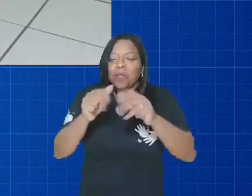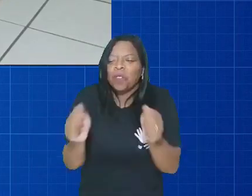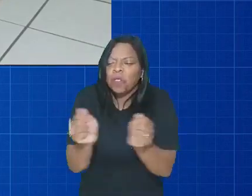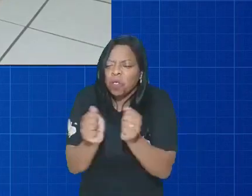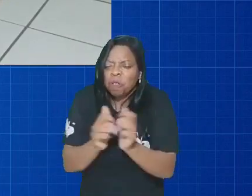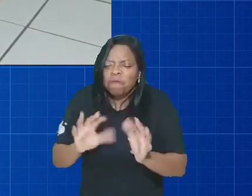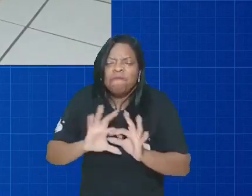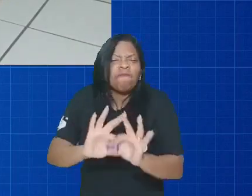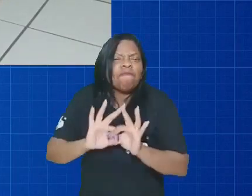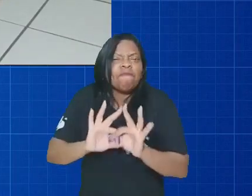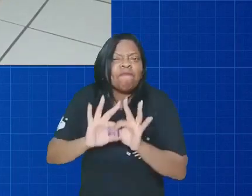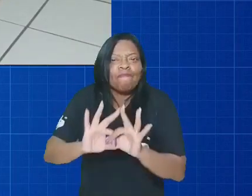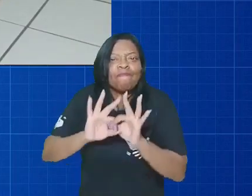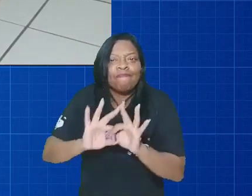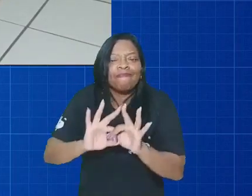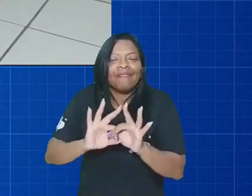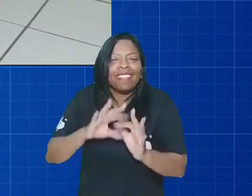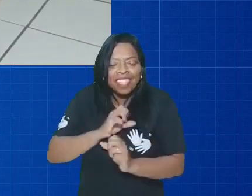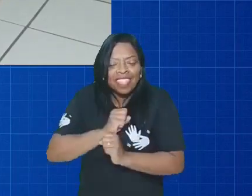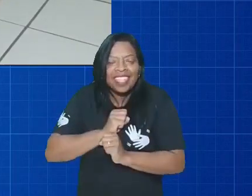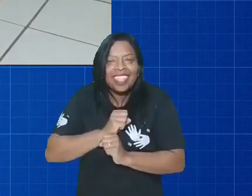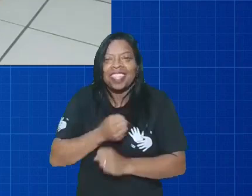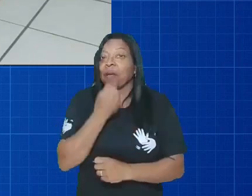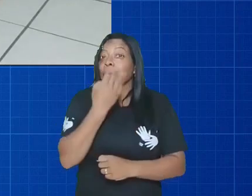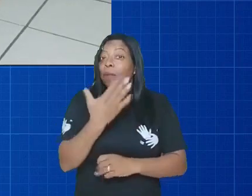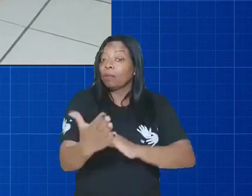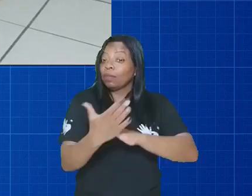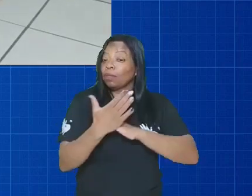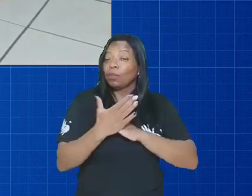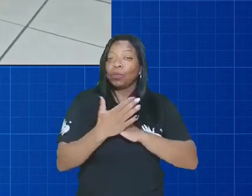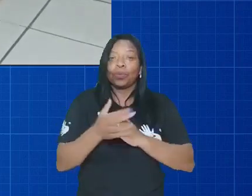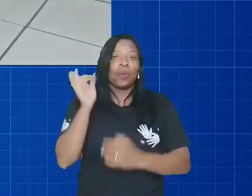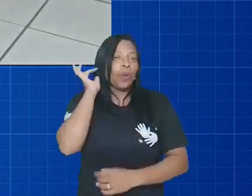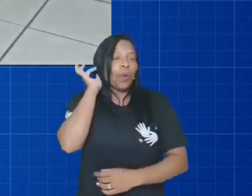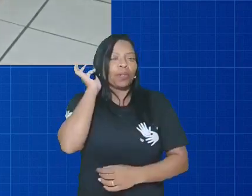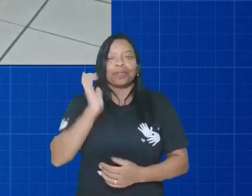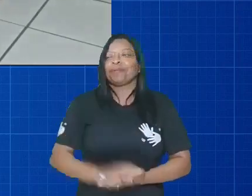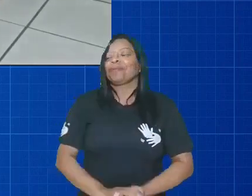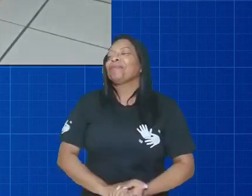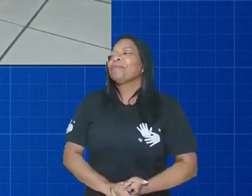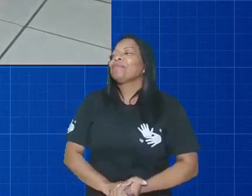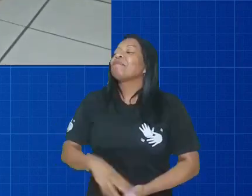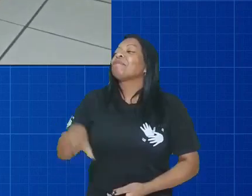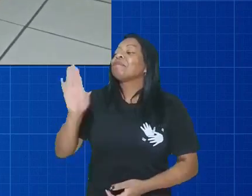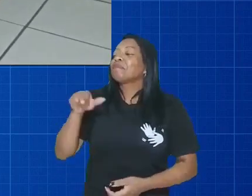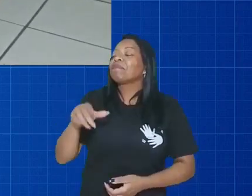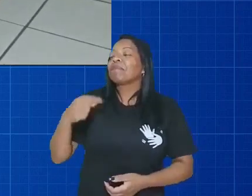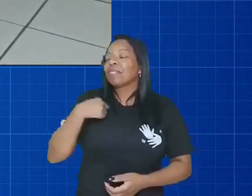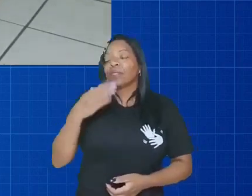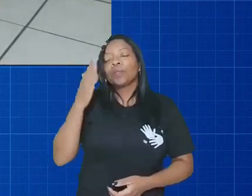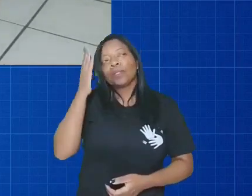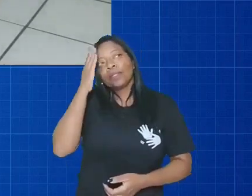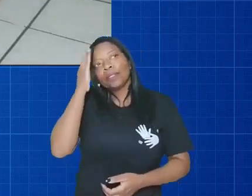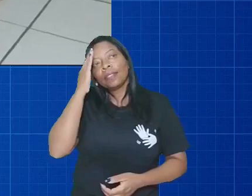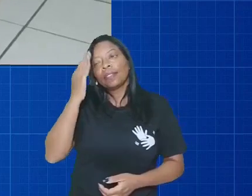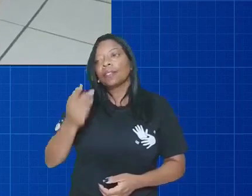benefício assim maravilhoso, incrível. Muito bem. E Priscila, eu sei que durante a nossa conversa, né, a gente foi abordando